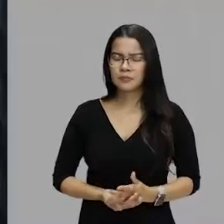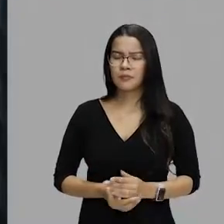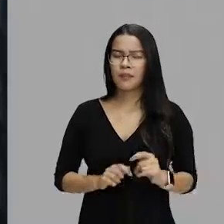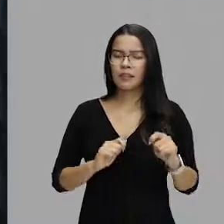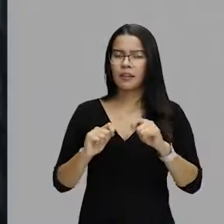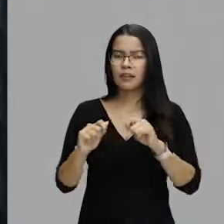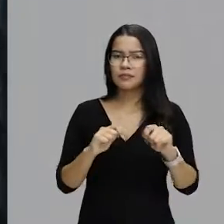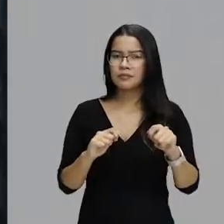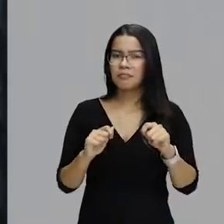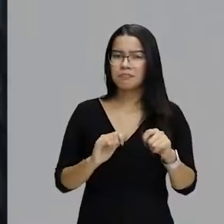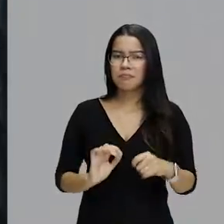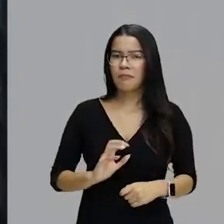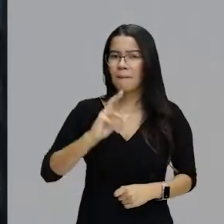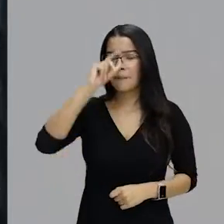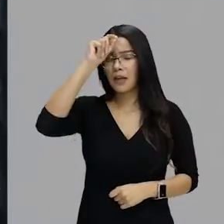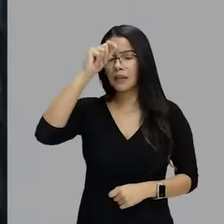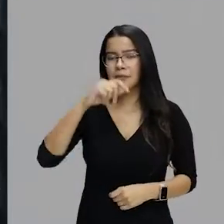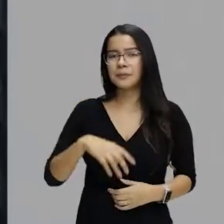ela foi imediata.